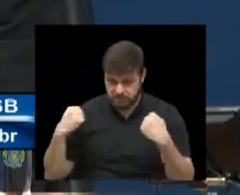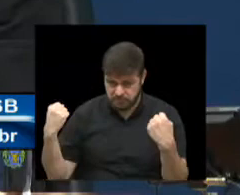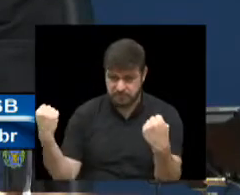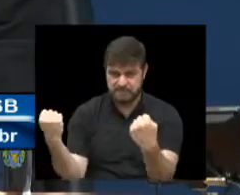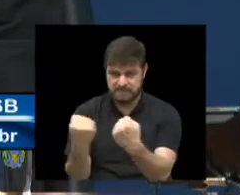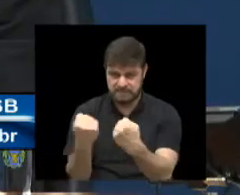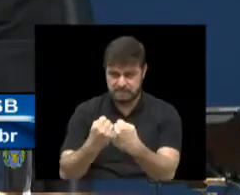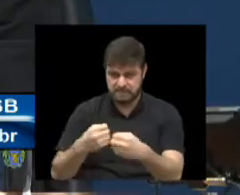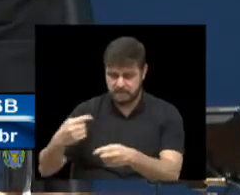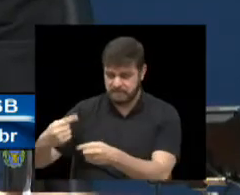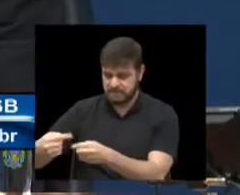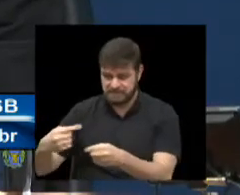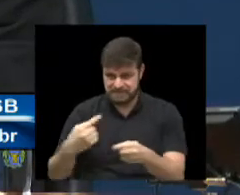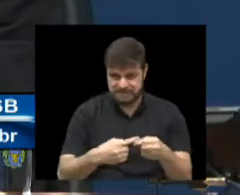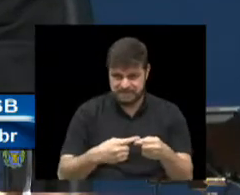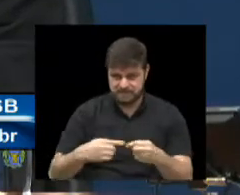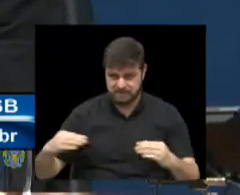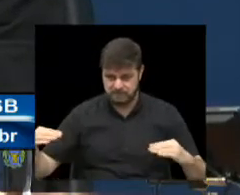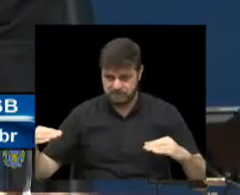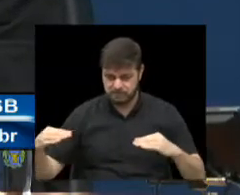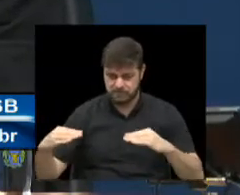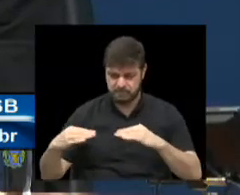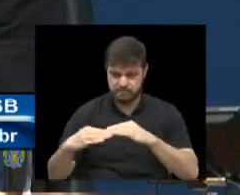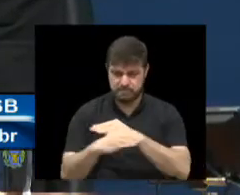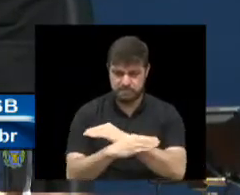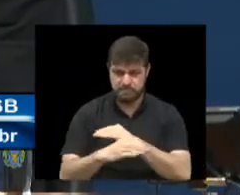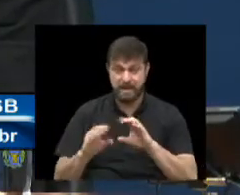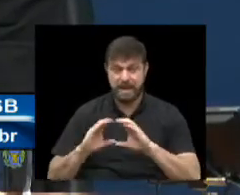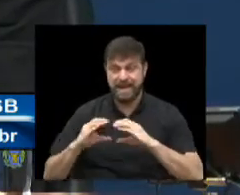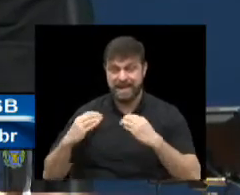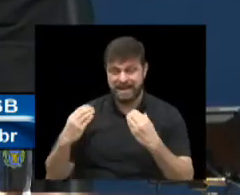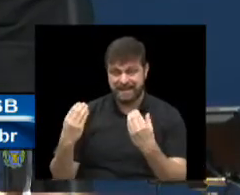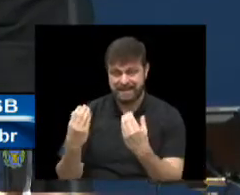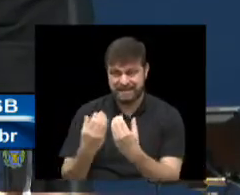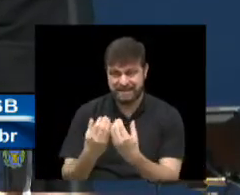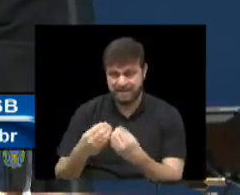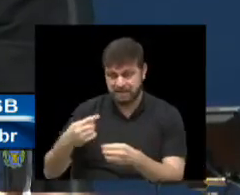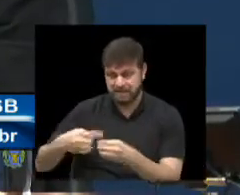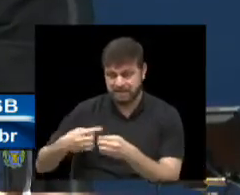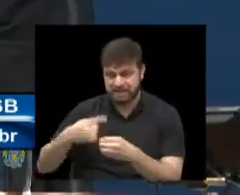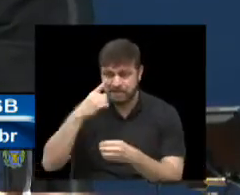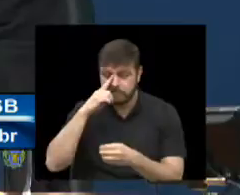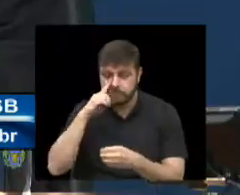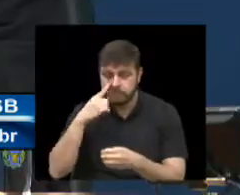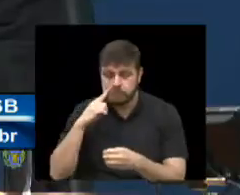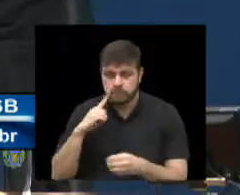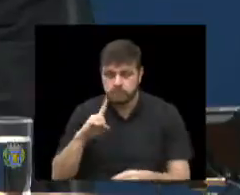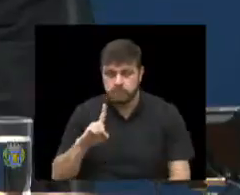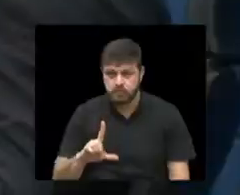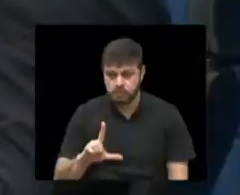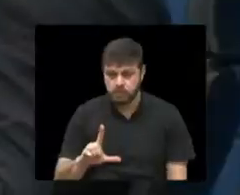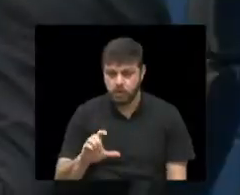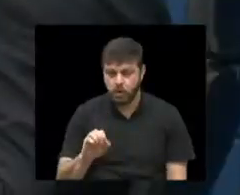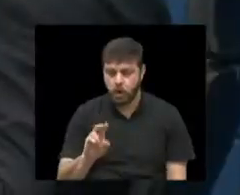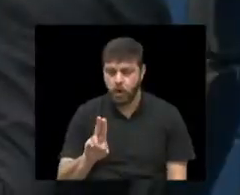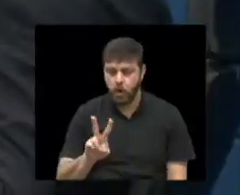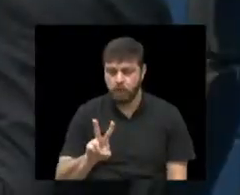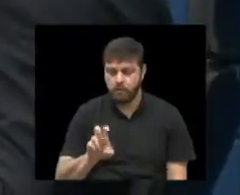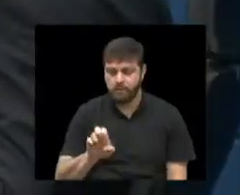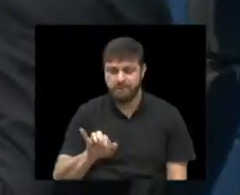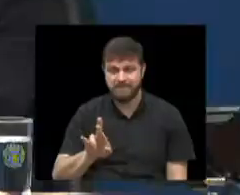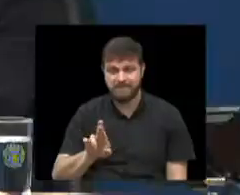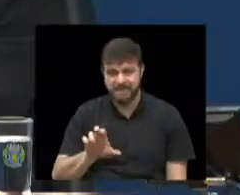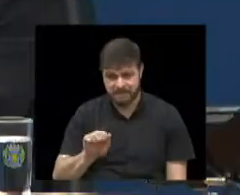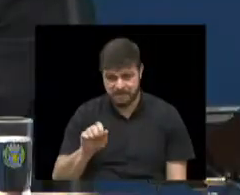entre cidades, na cidade municipal, na Câmara Municipal de Louveira, no último dia 23. Encaminhe-se. Senhor